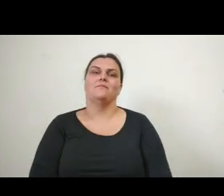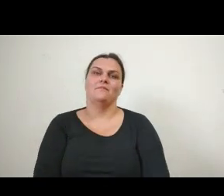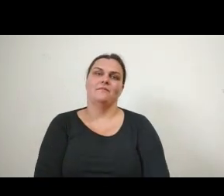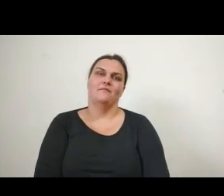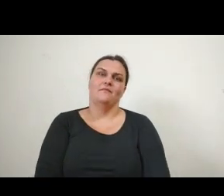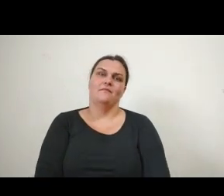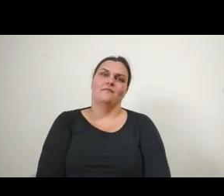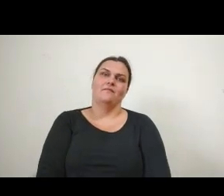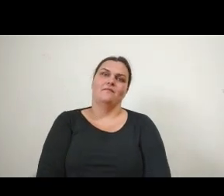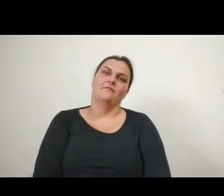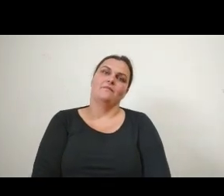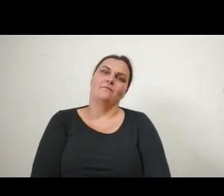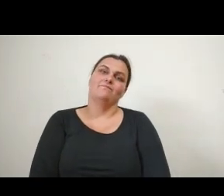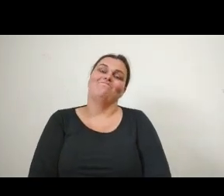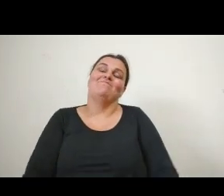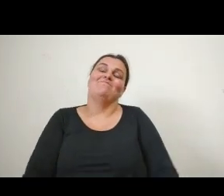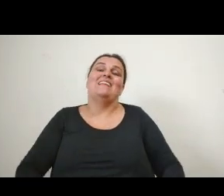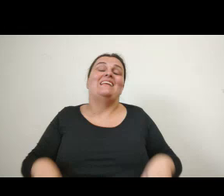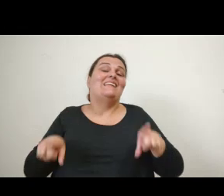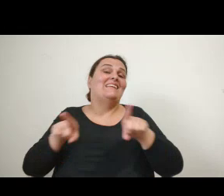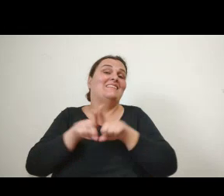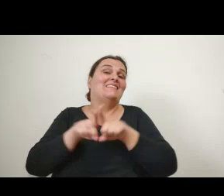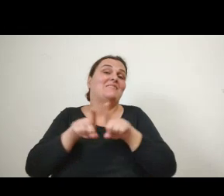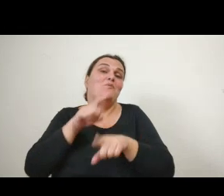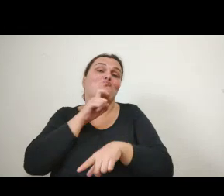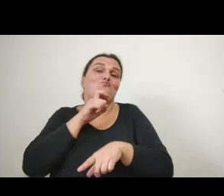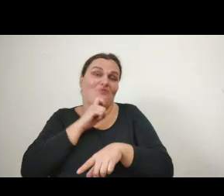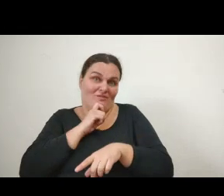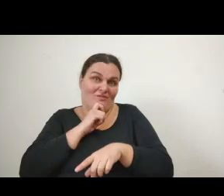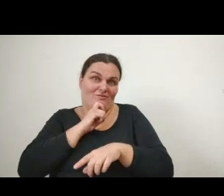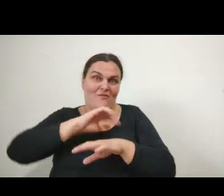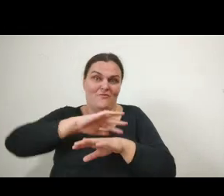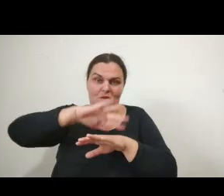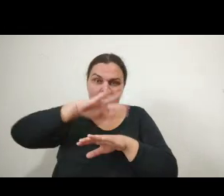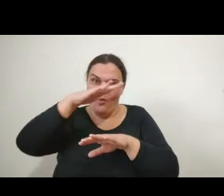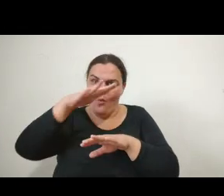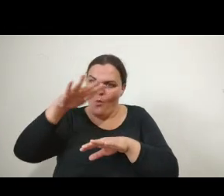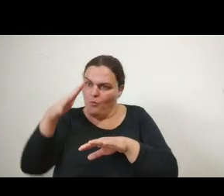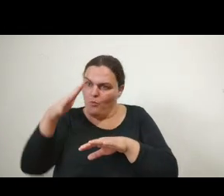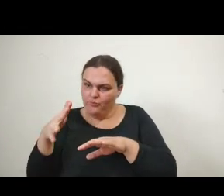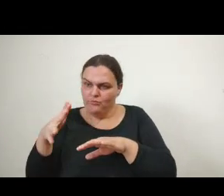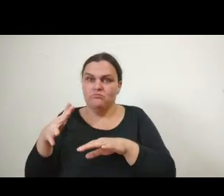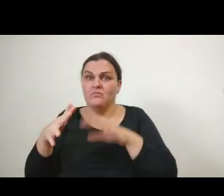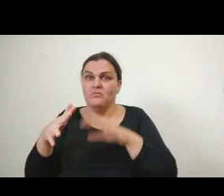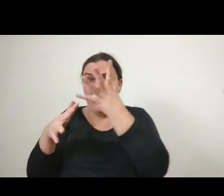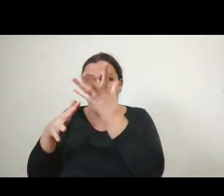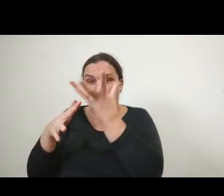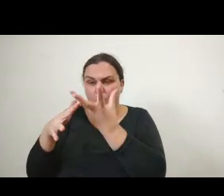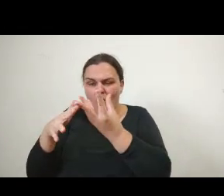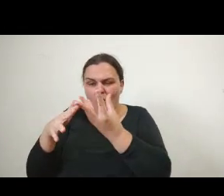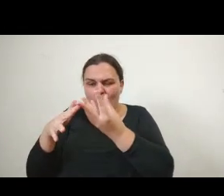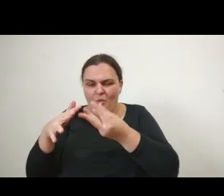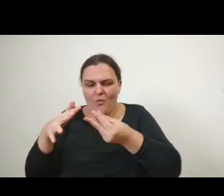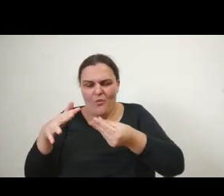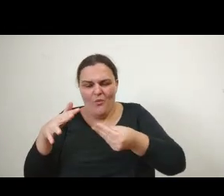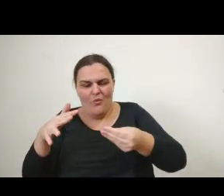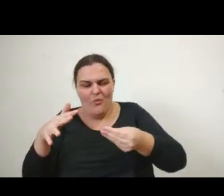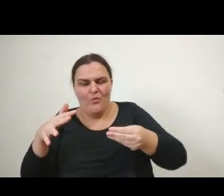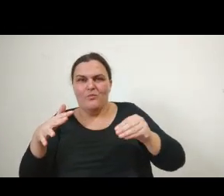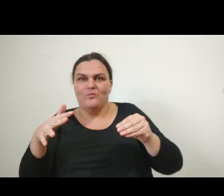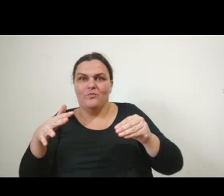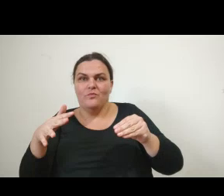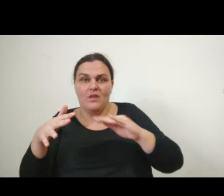O derretimento das calotas polares e geleiras é um dos primeiros impactos que se vem à mente quando a gente pensa, né,